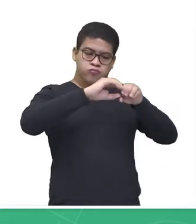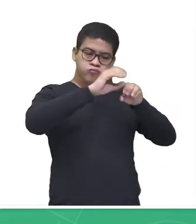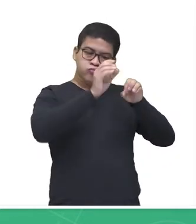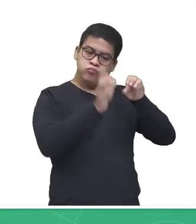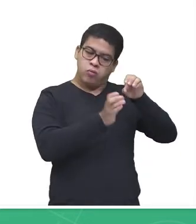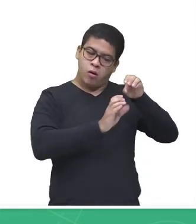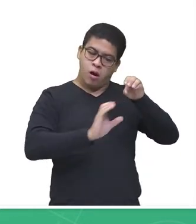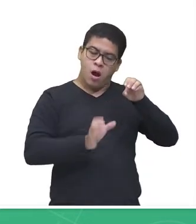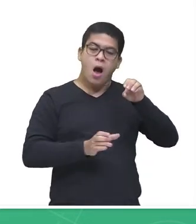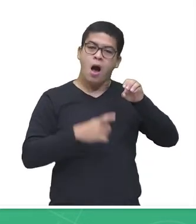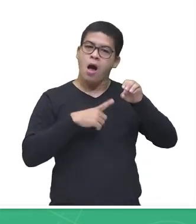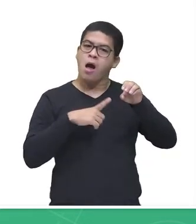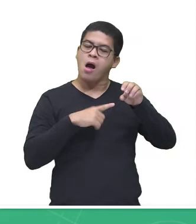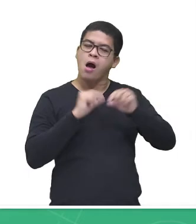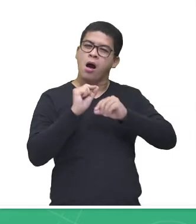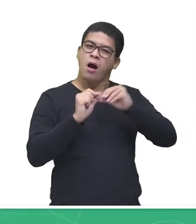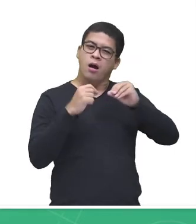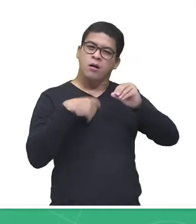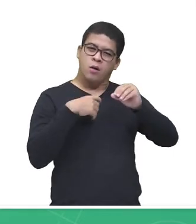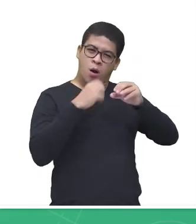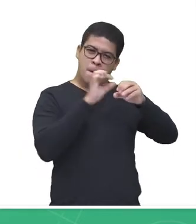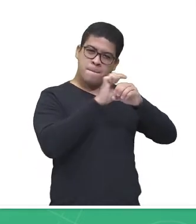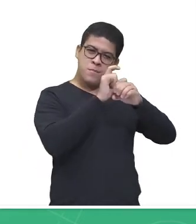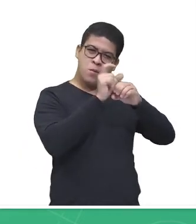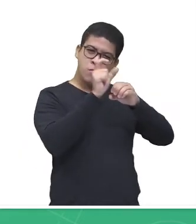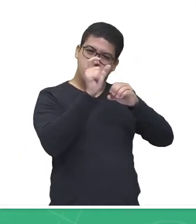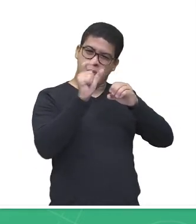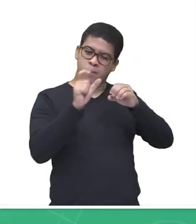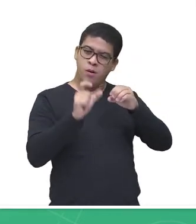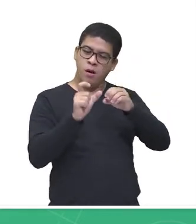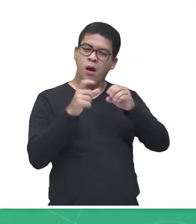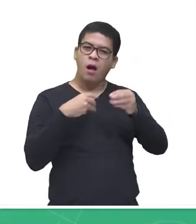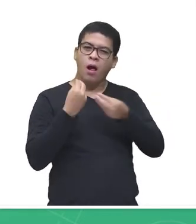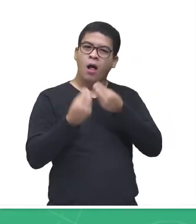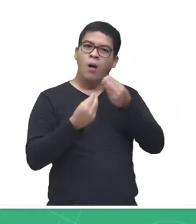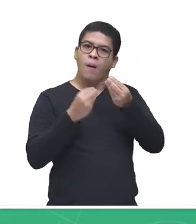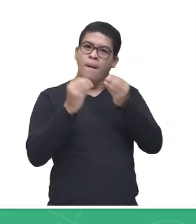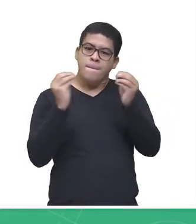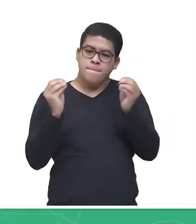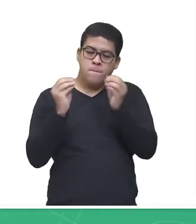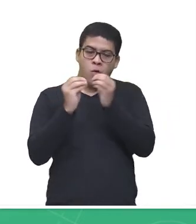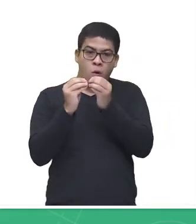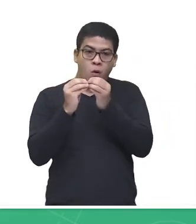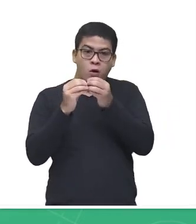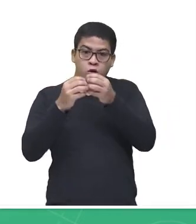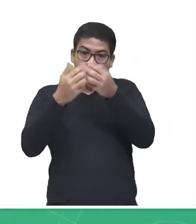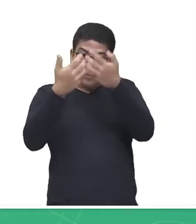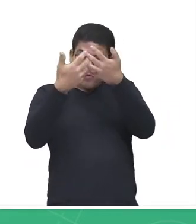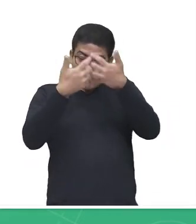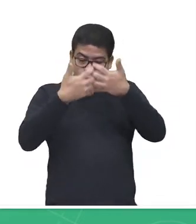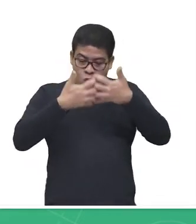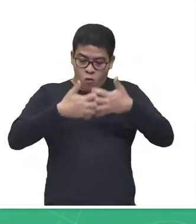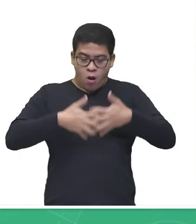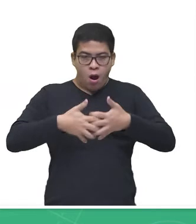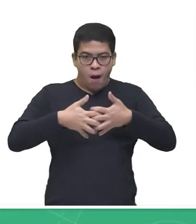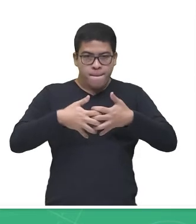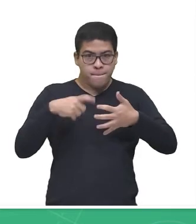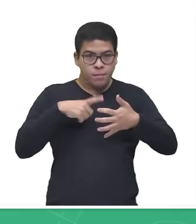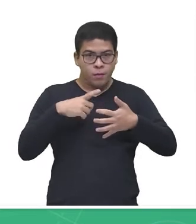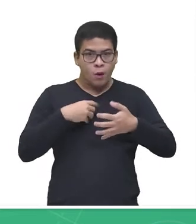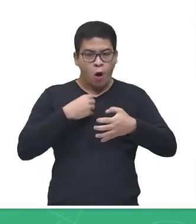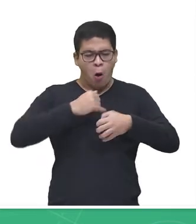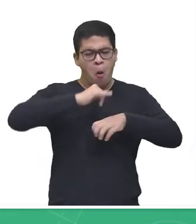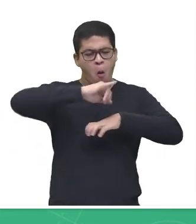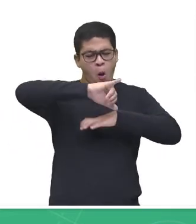lisossomos, eles são bolsinhas membranosas que vão conter as enzimas que vão digerir substâncias orgânicas, como a gente pode ver